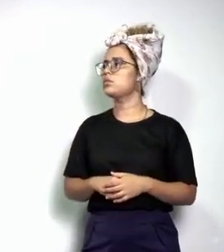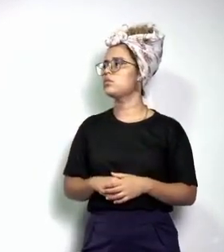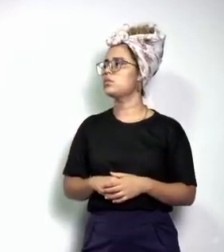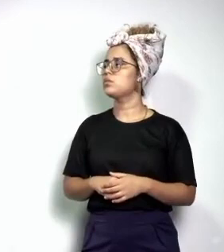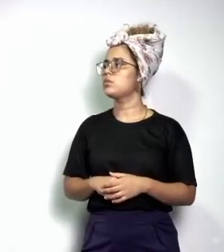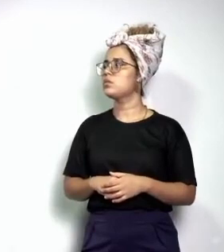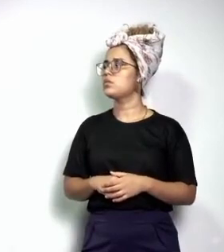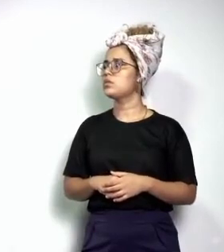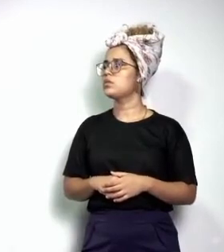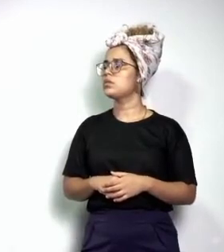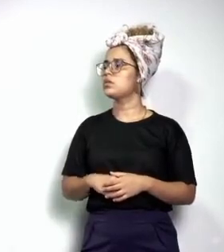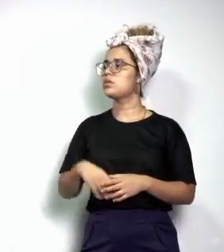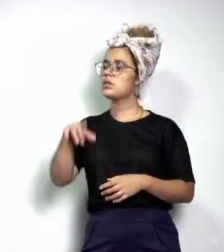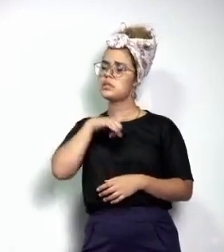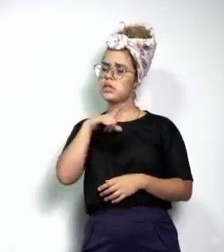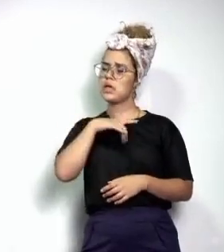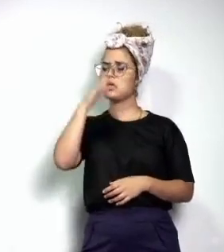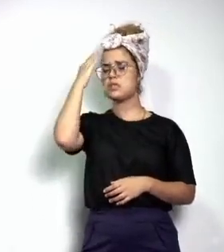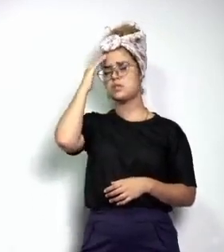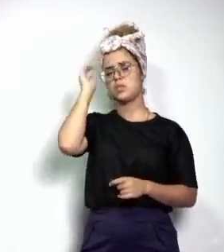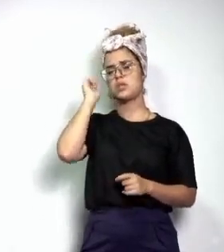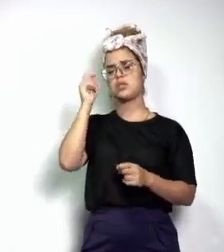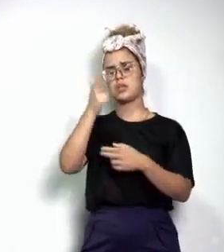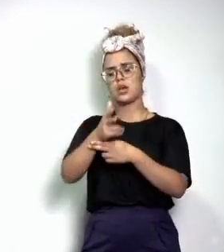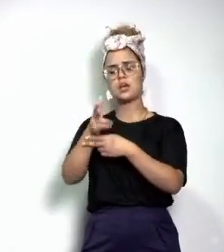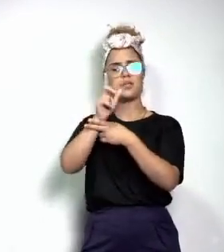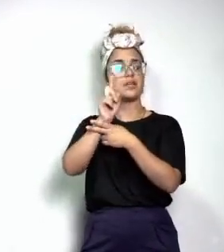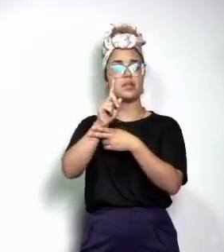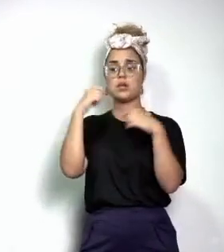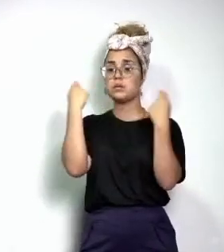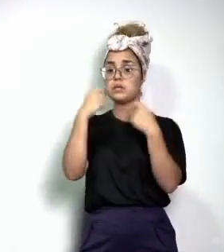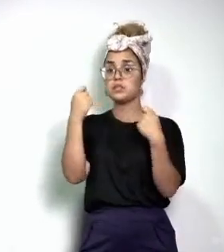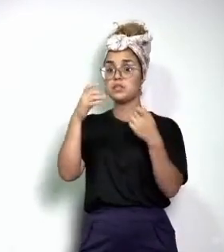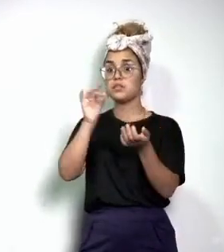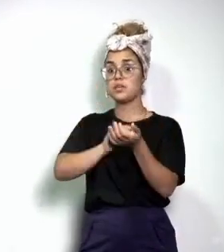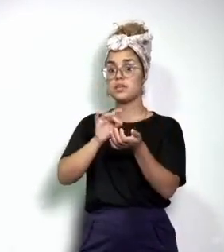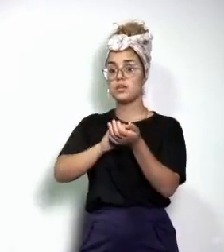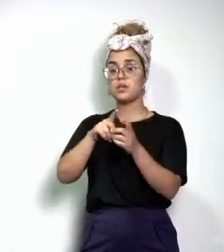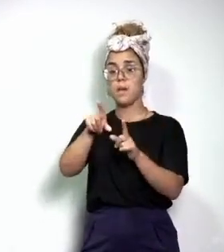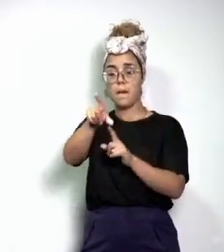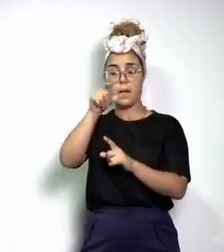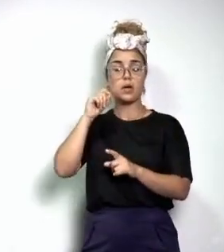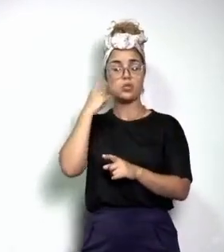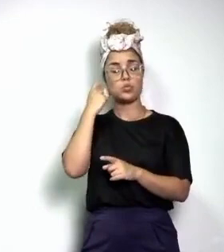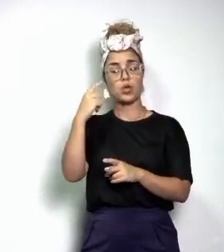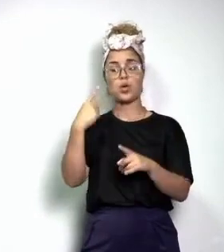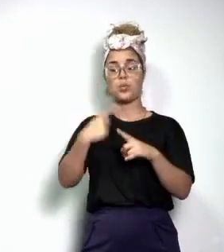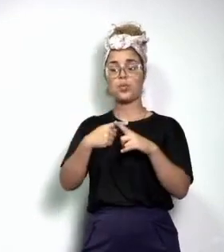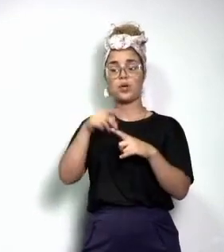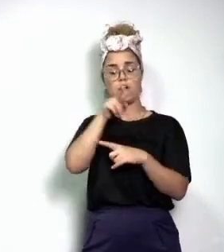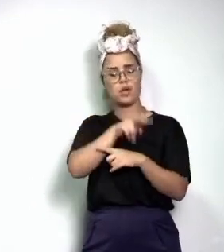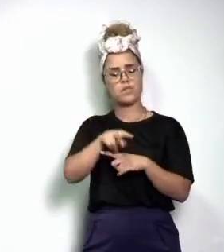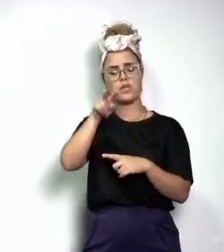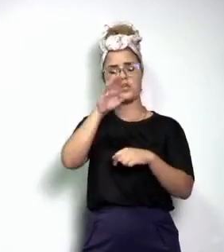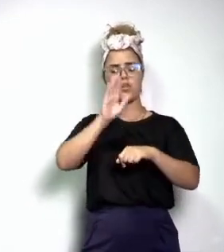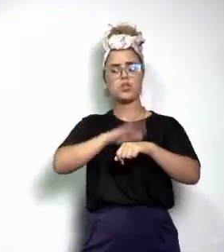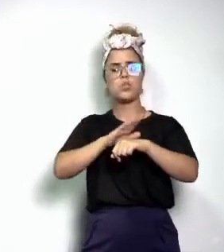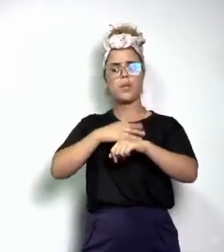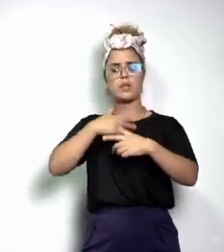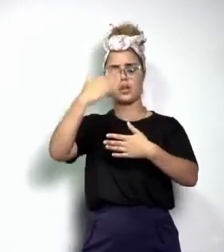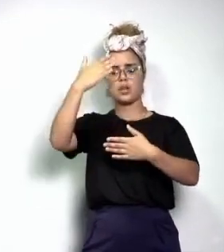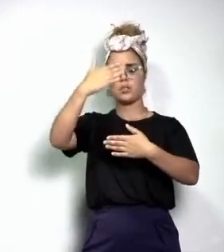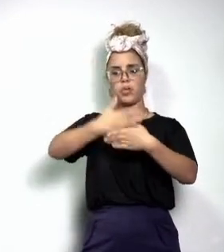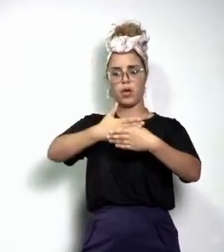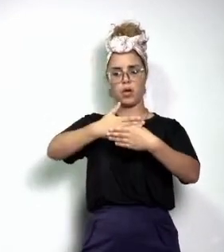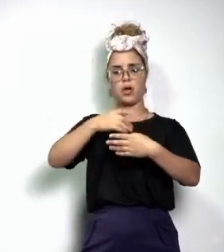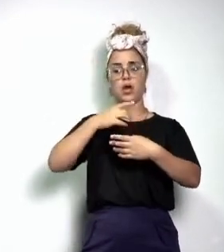A gente tem essa compreensão que a câmera não precisa necessariamente pegar o barulho, porque a visualização do momento que ela bate